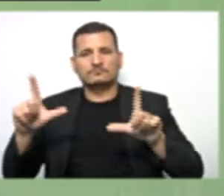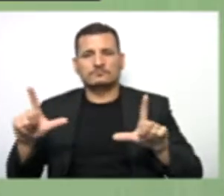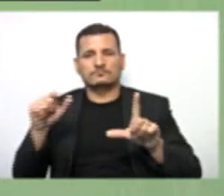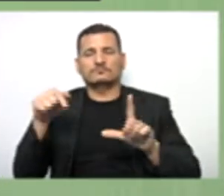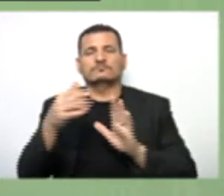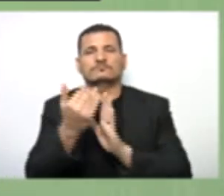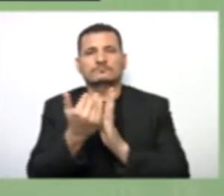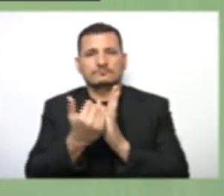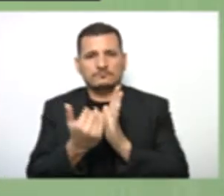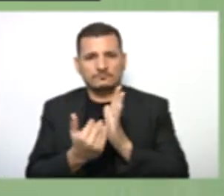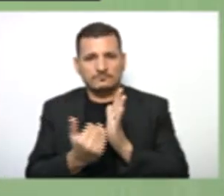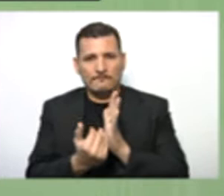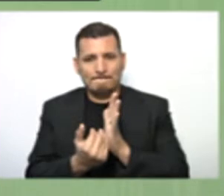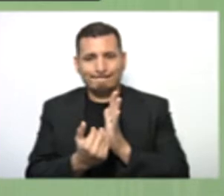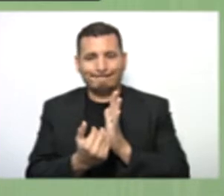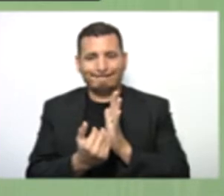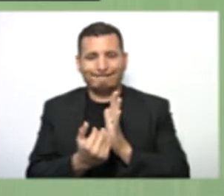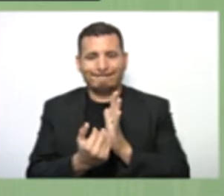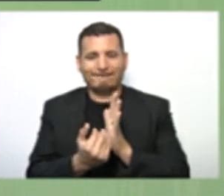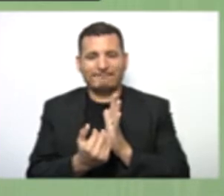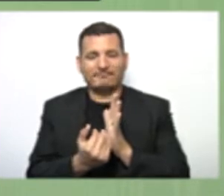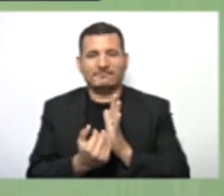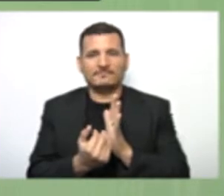foi verificado em um